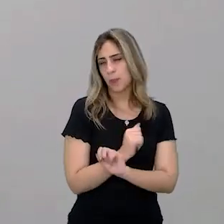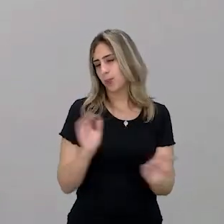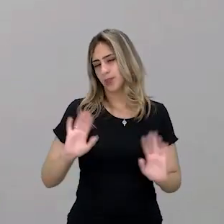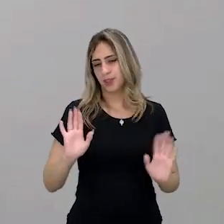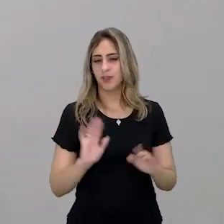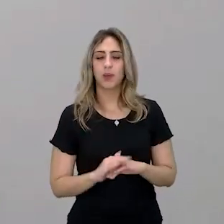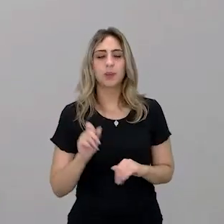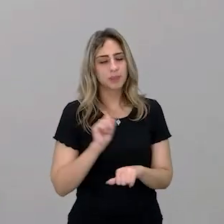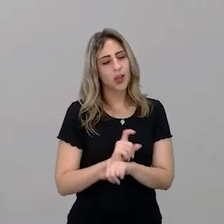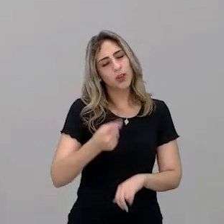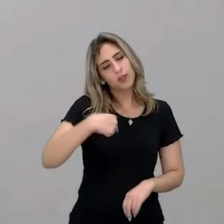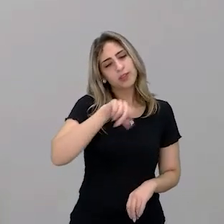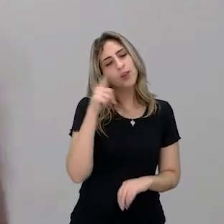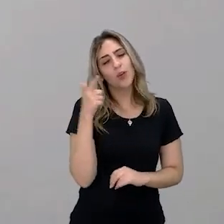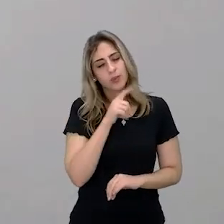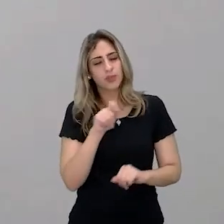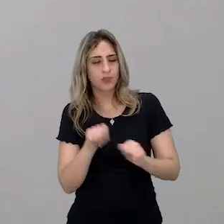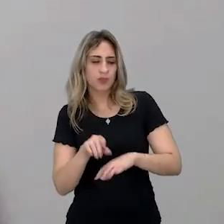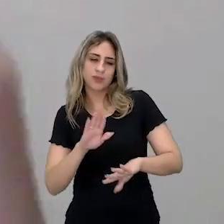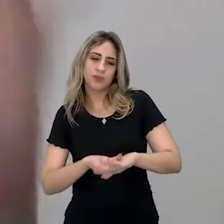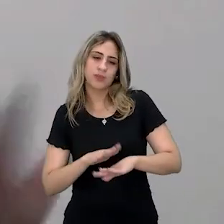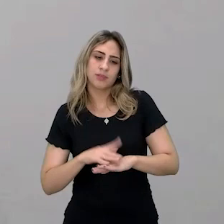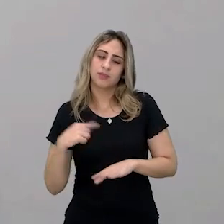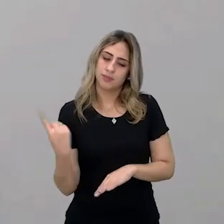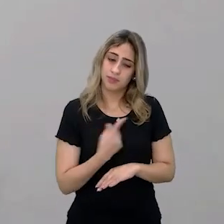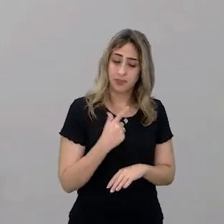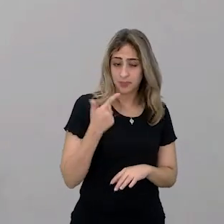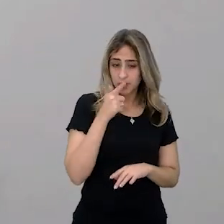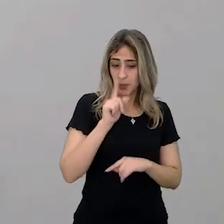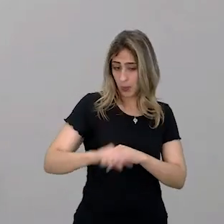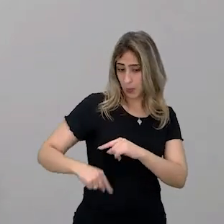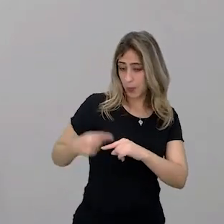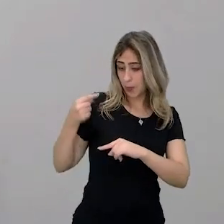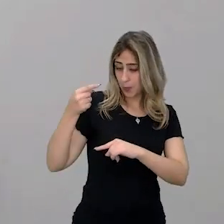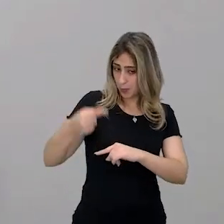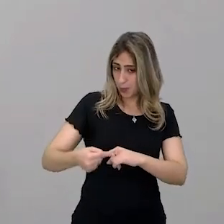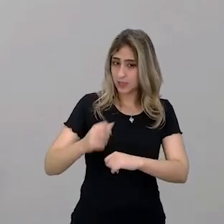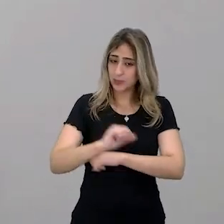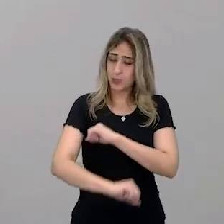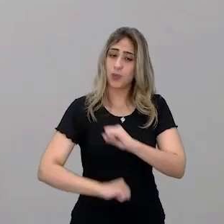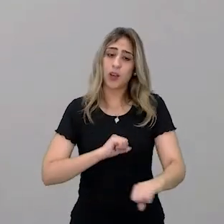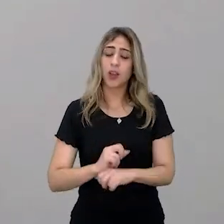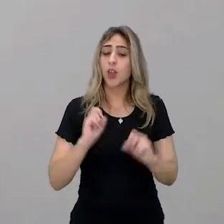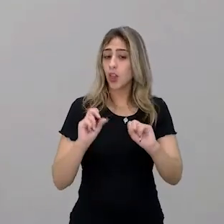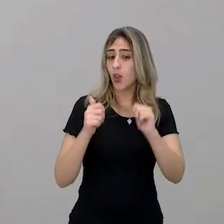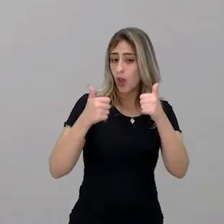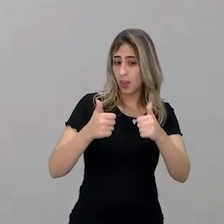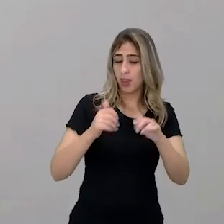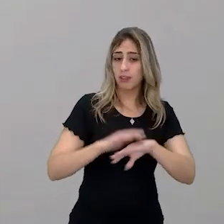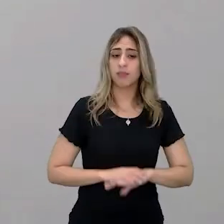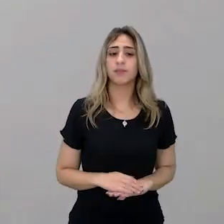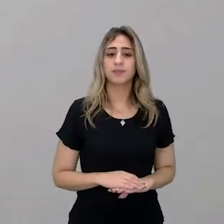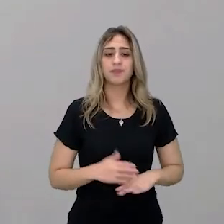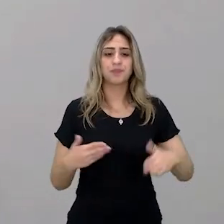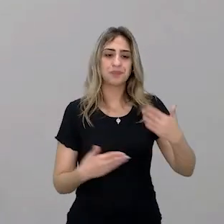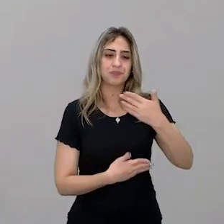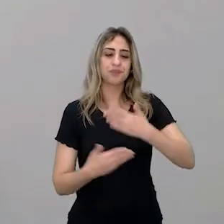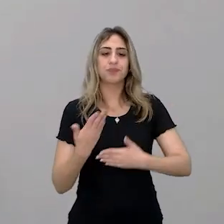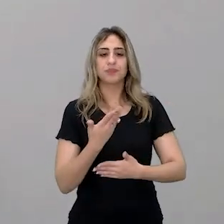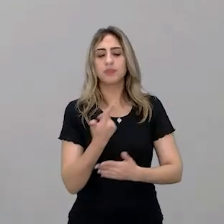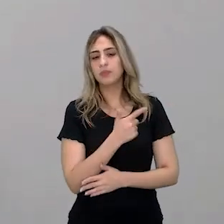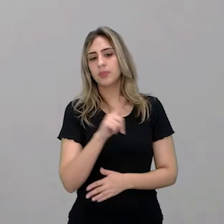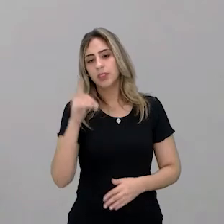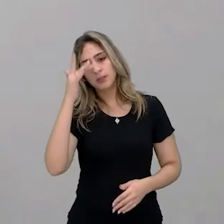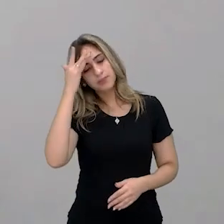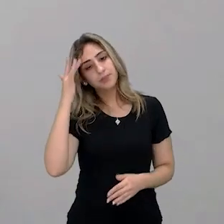Espero que vocês consigam aplicar, se não esse ano, no próximo ano letivo. Tudo bem? Passo então agora, me